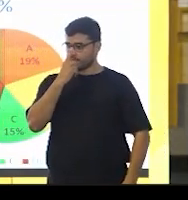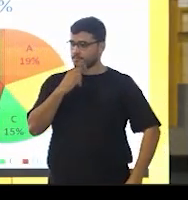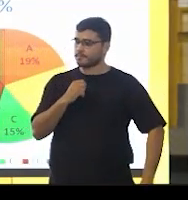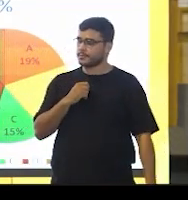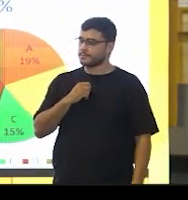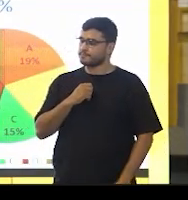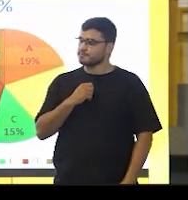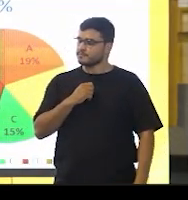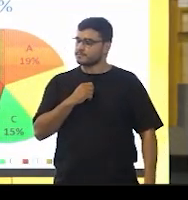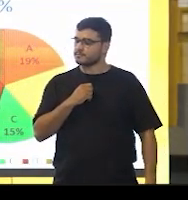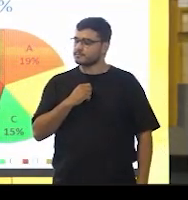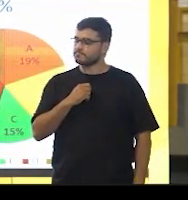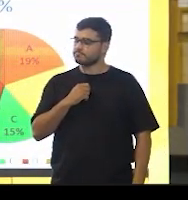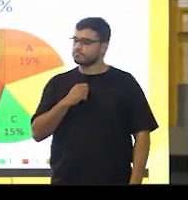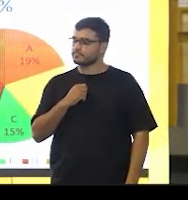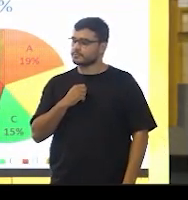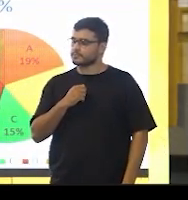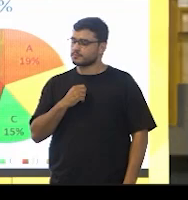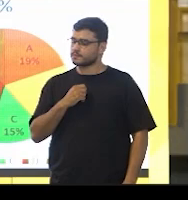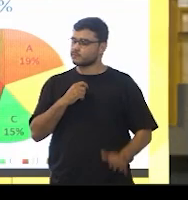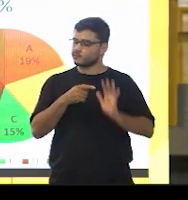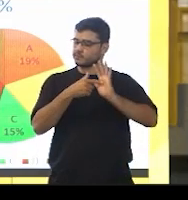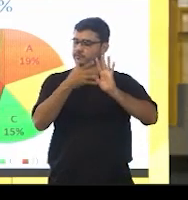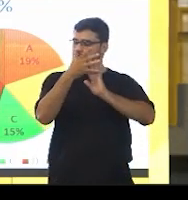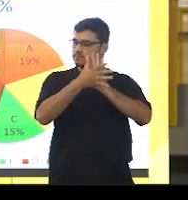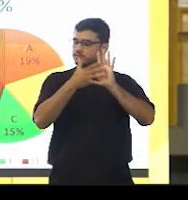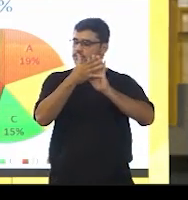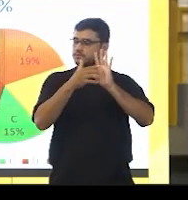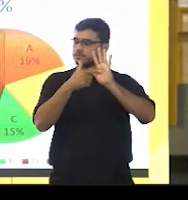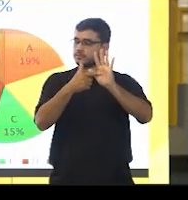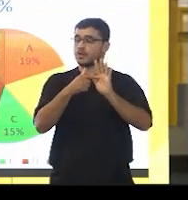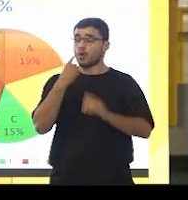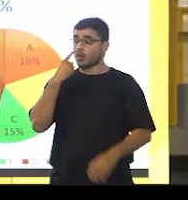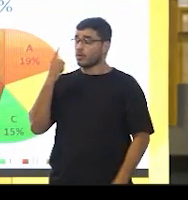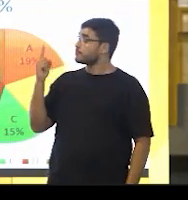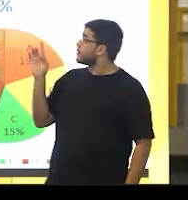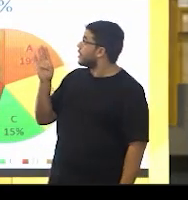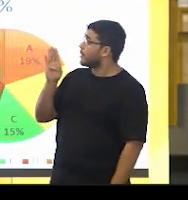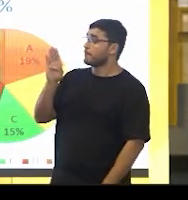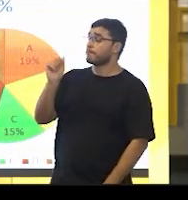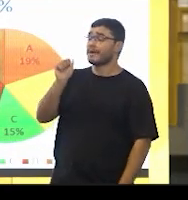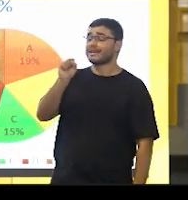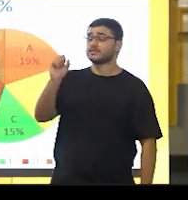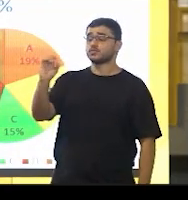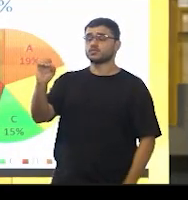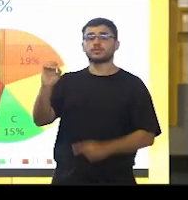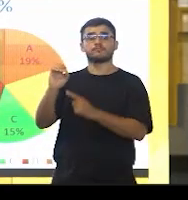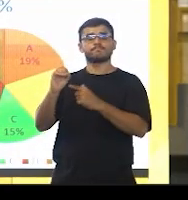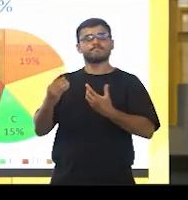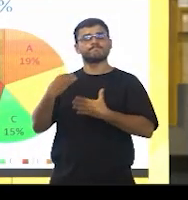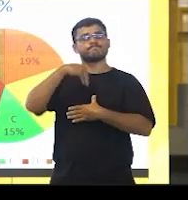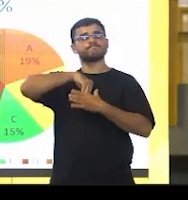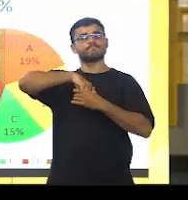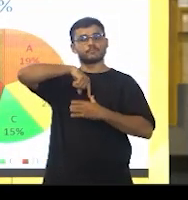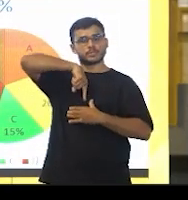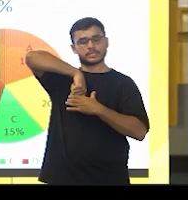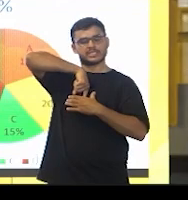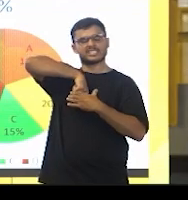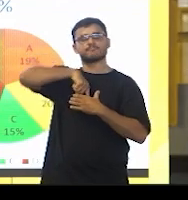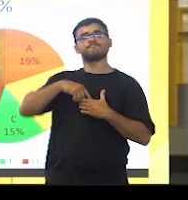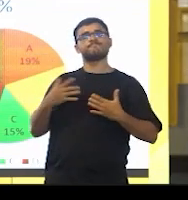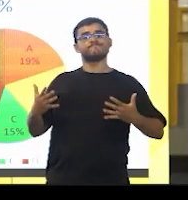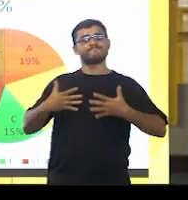amigo Basso tem um ânimo alegre. Isso resulta da filosofia. Estar